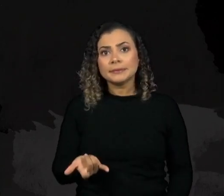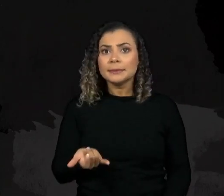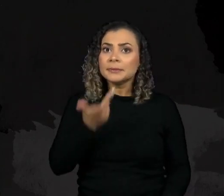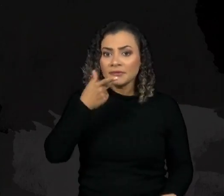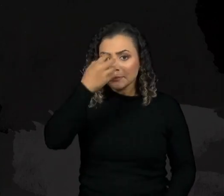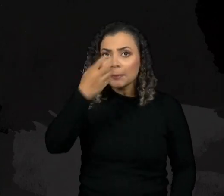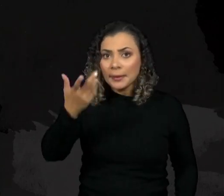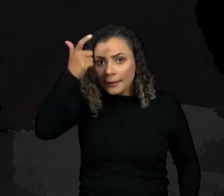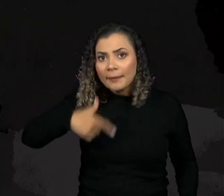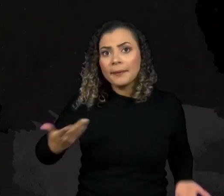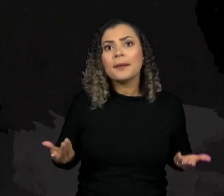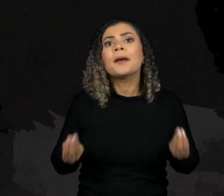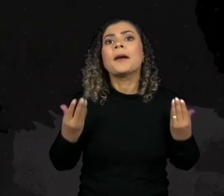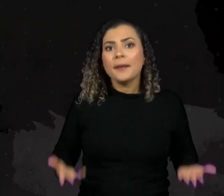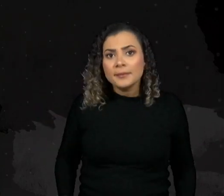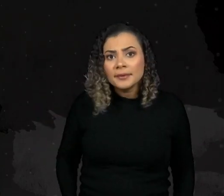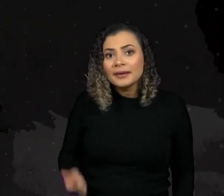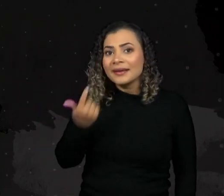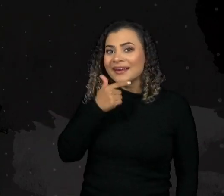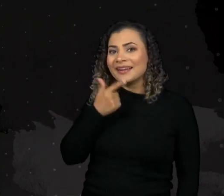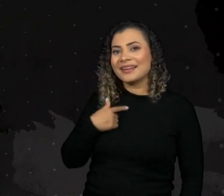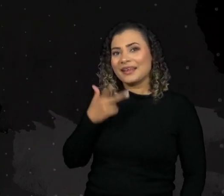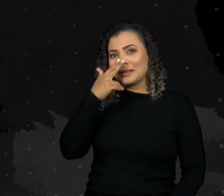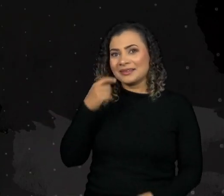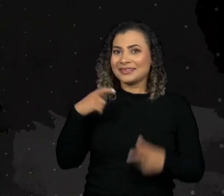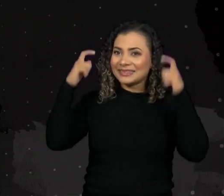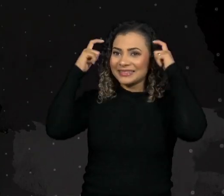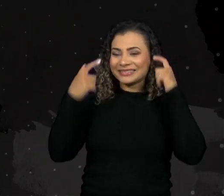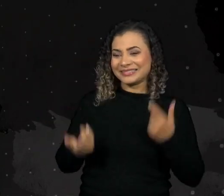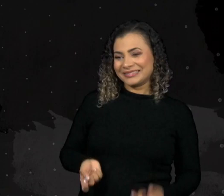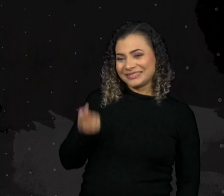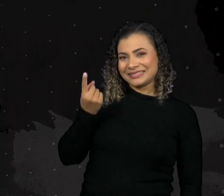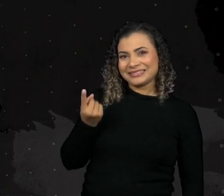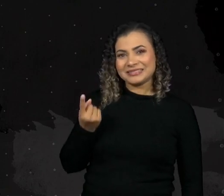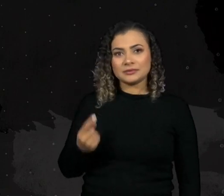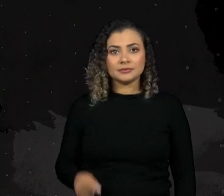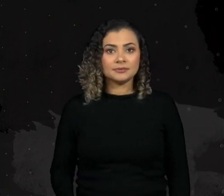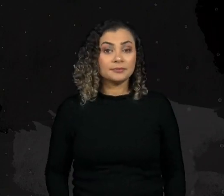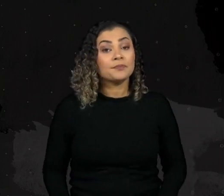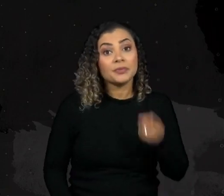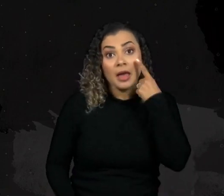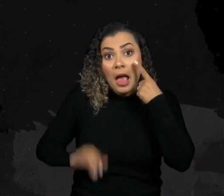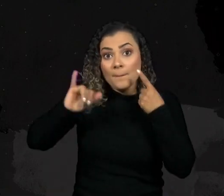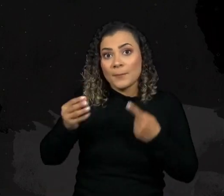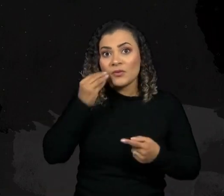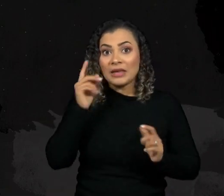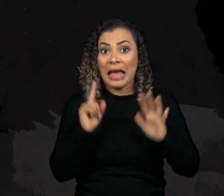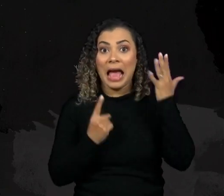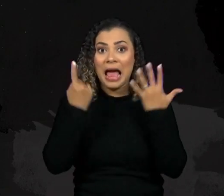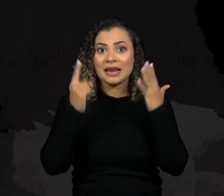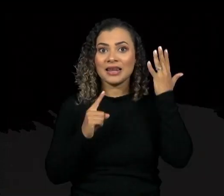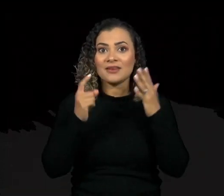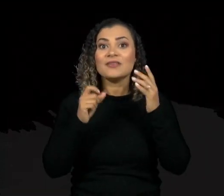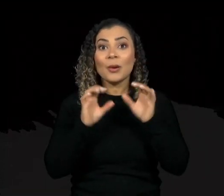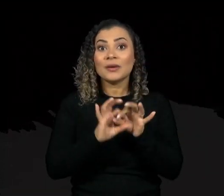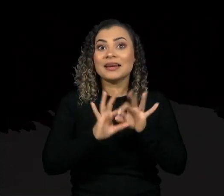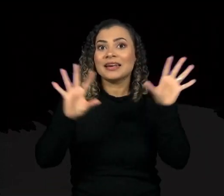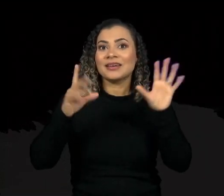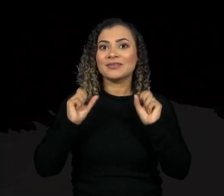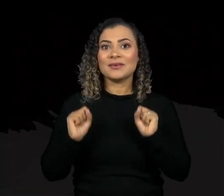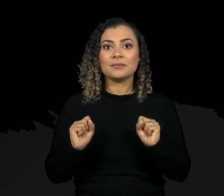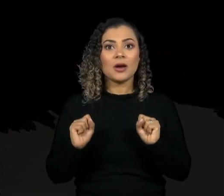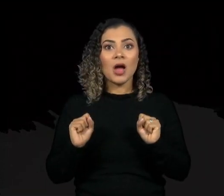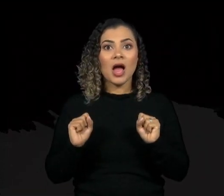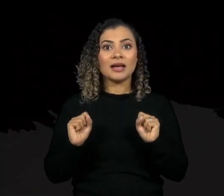atirando. Quem vira rinha de macho, batalha Pokémon. É. Aí você aproveita que no carnaval é socialmente permitido botar uma roupinha